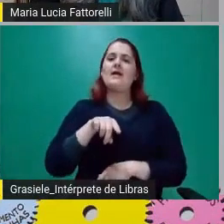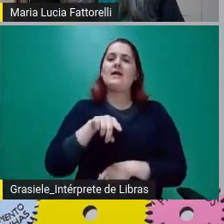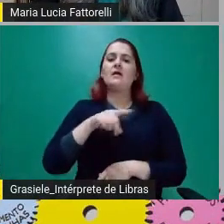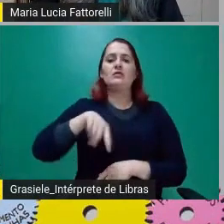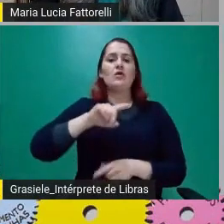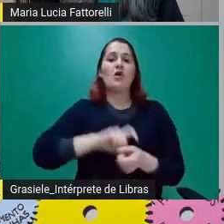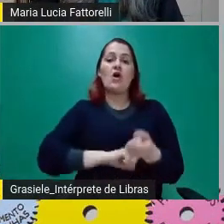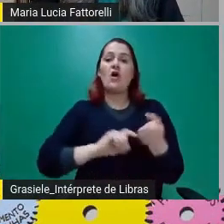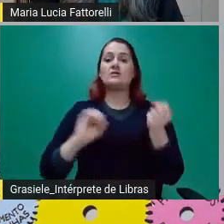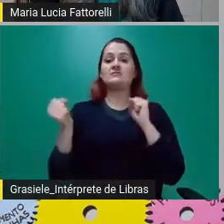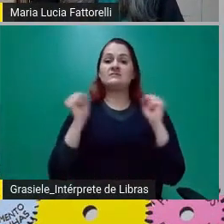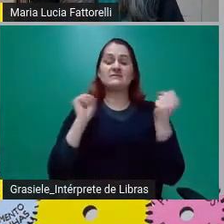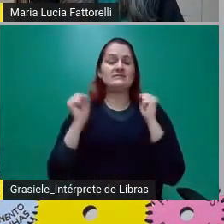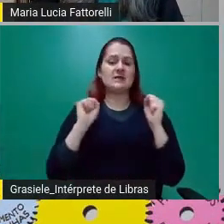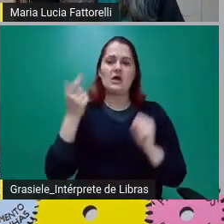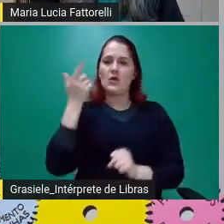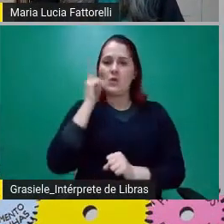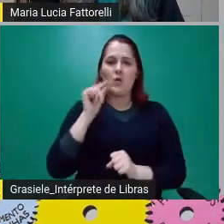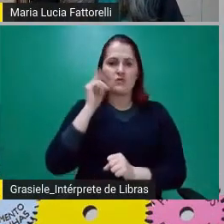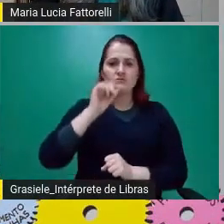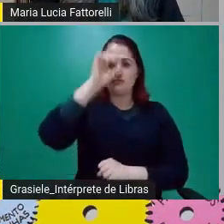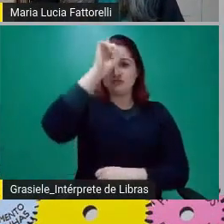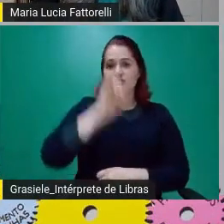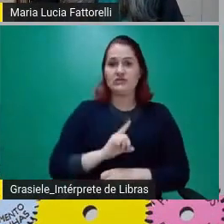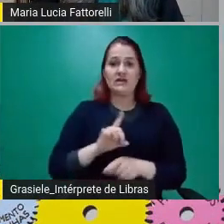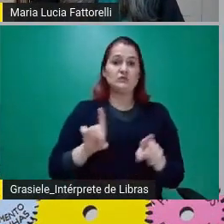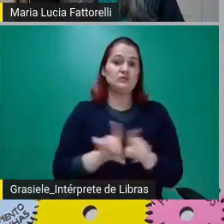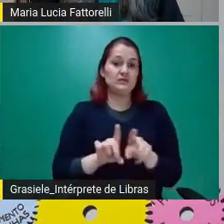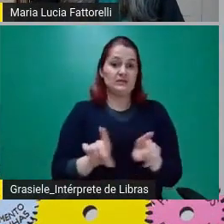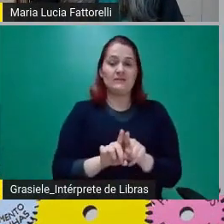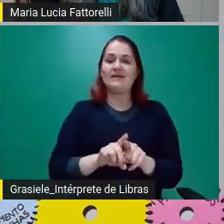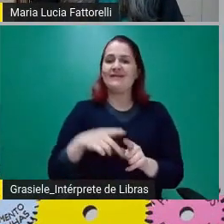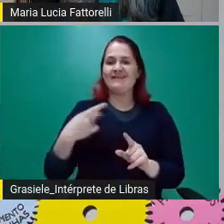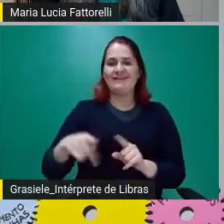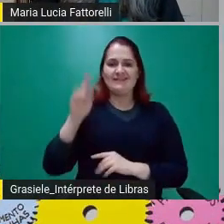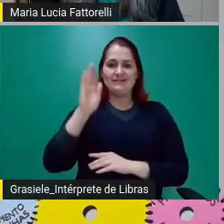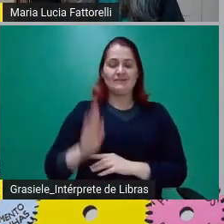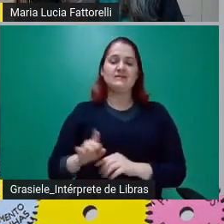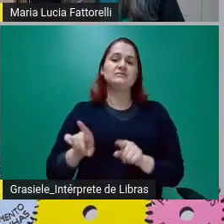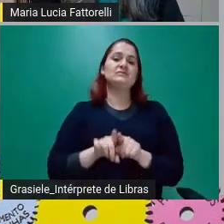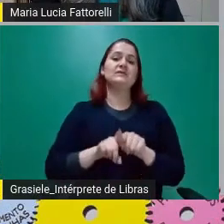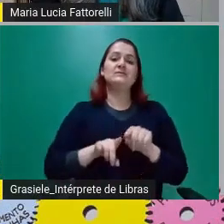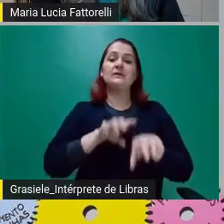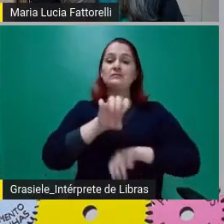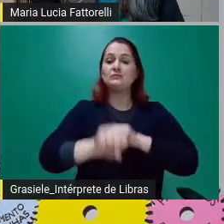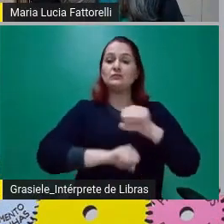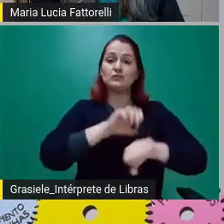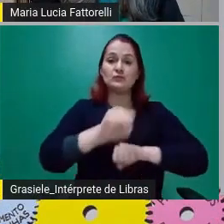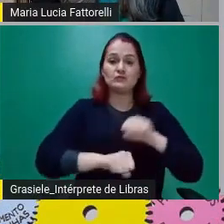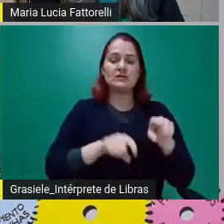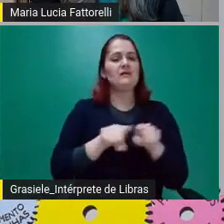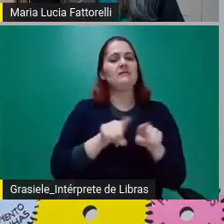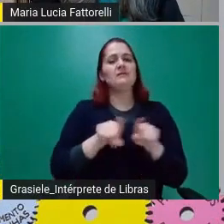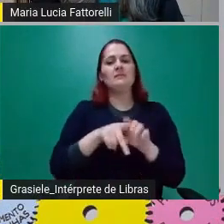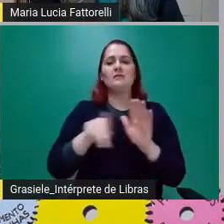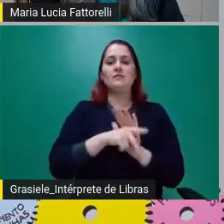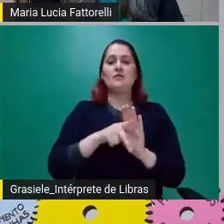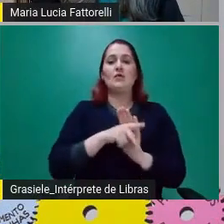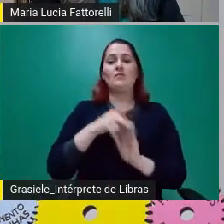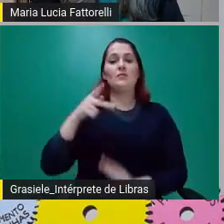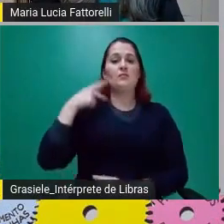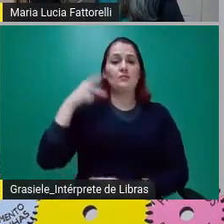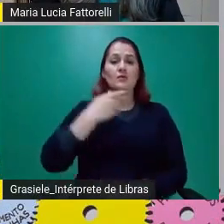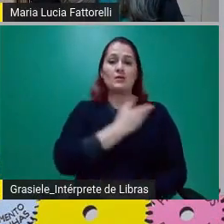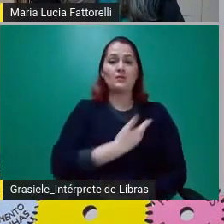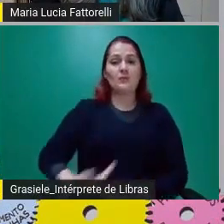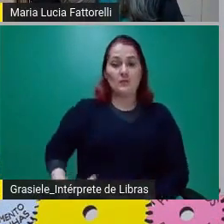ansiosos por conquista de direitos e garantia de direitos, garantias de que esse fundo público viesse a financiar políticas públicas,